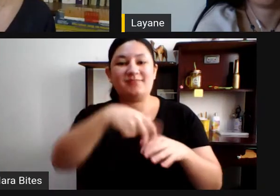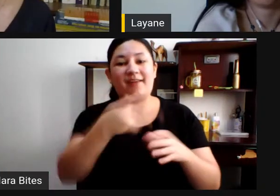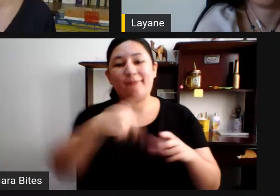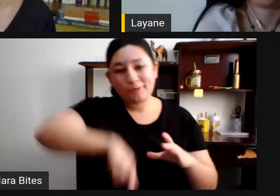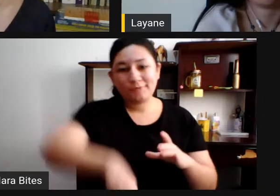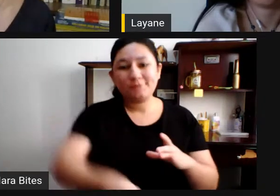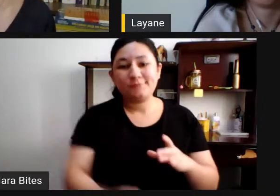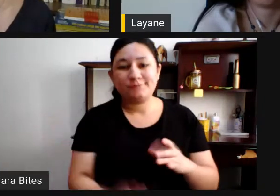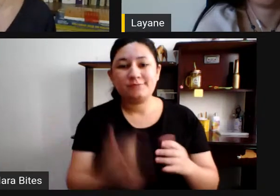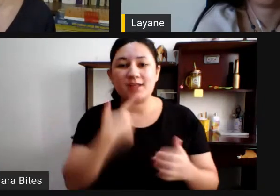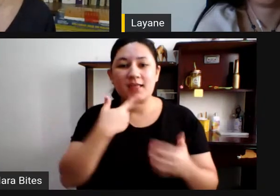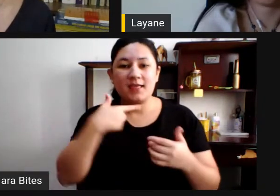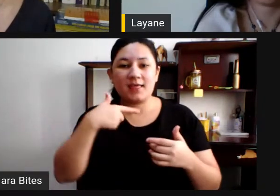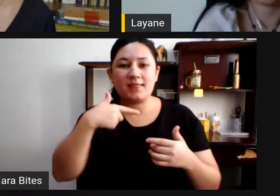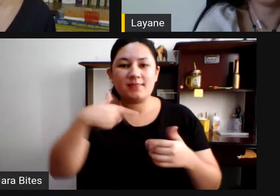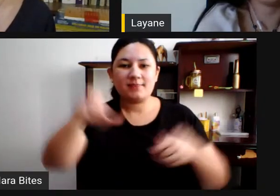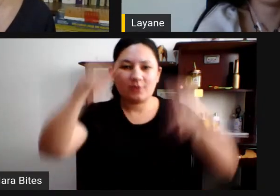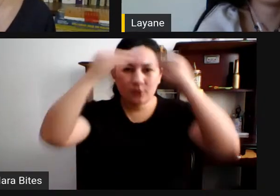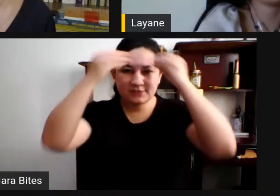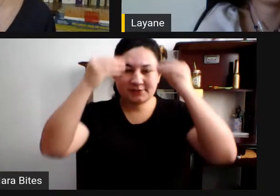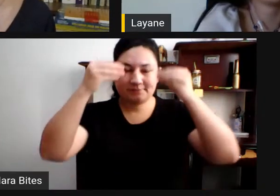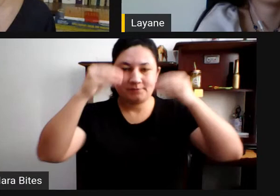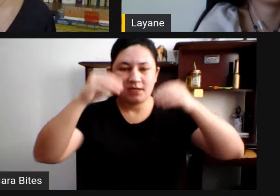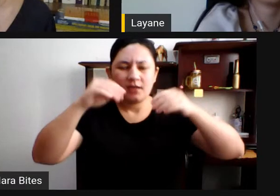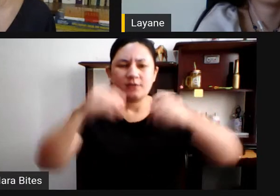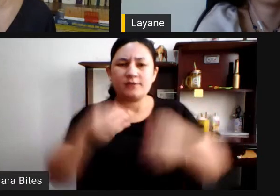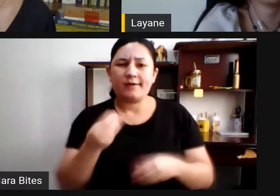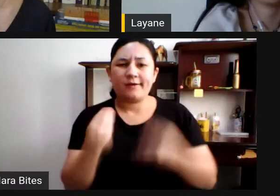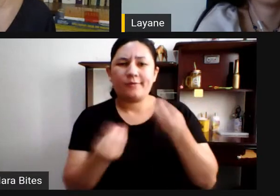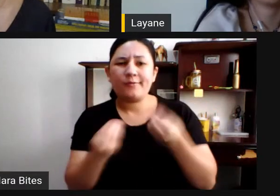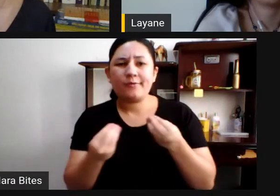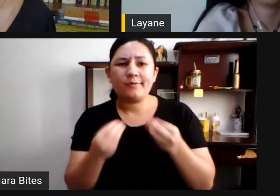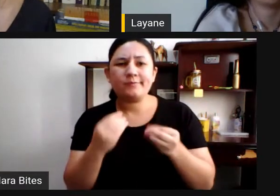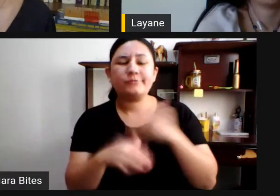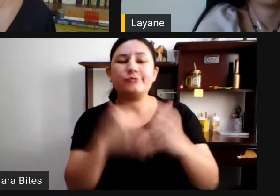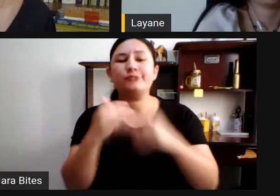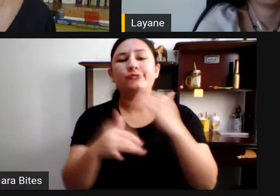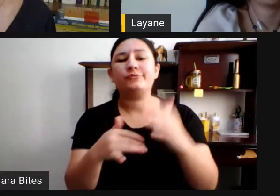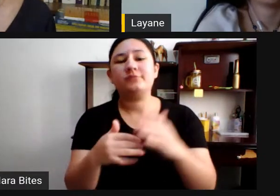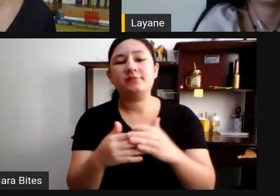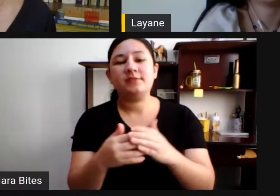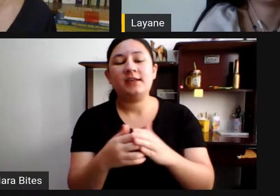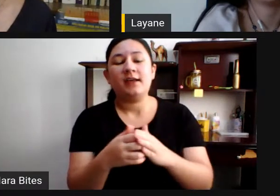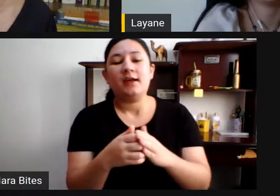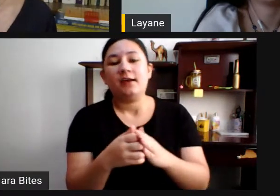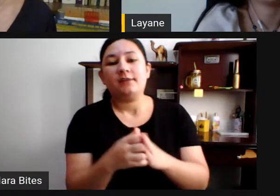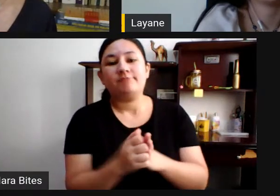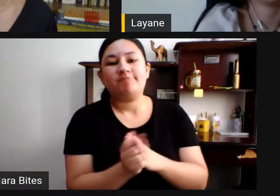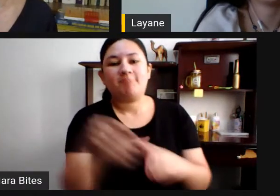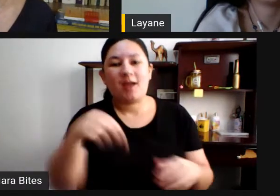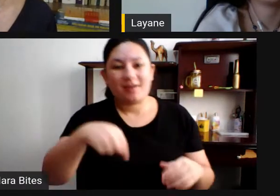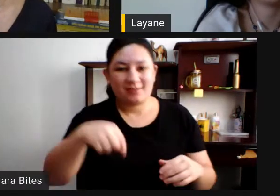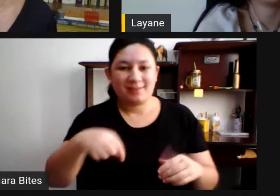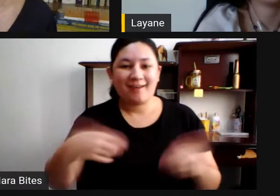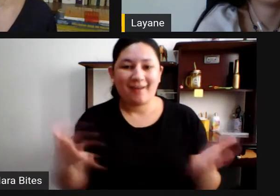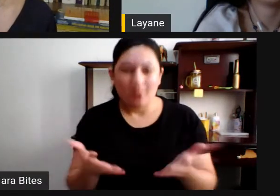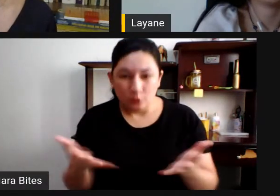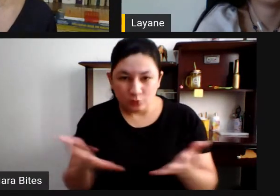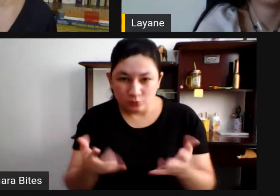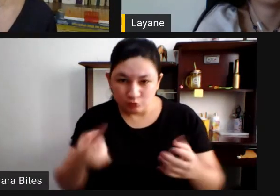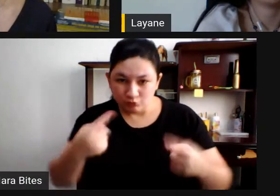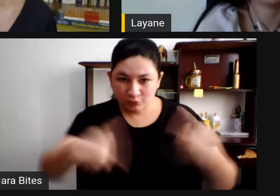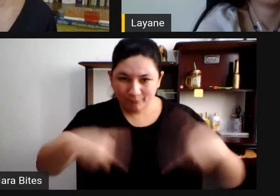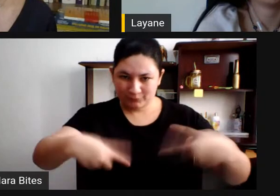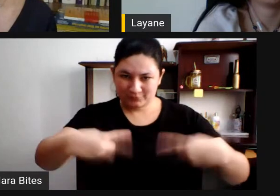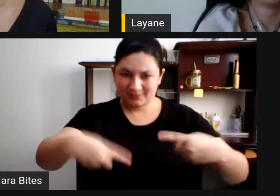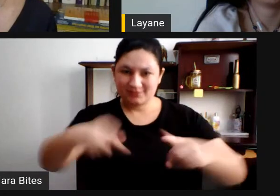linguagem que constitui essa situação política e social e você pergunta como é que nós